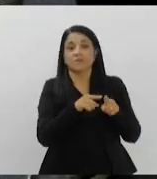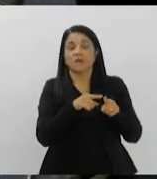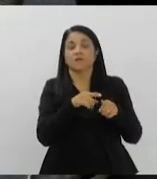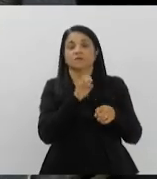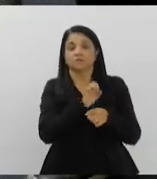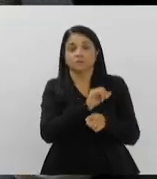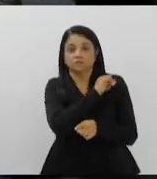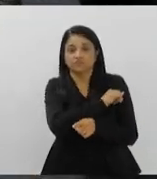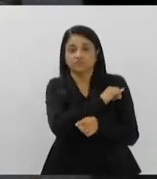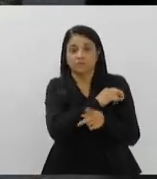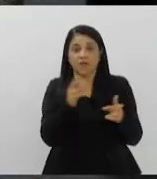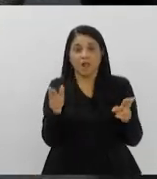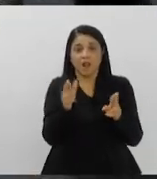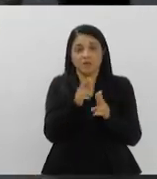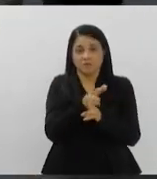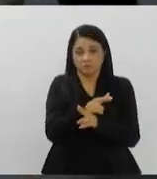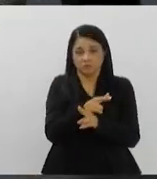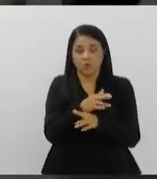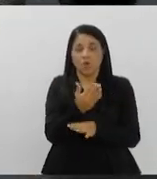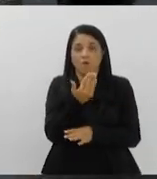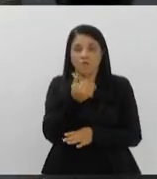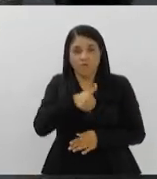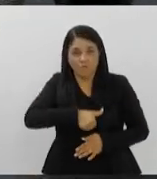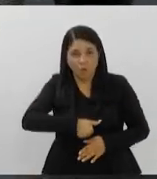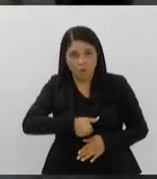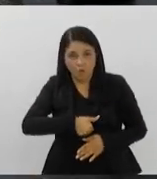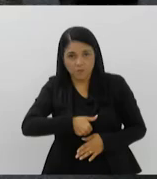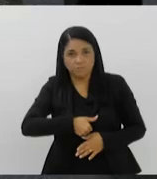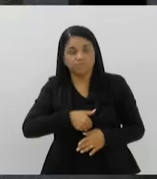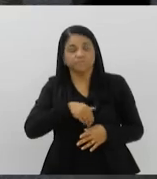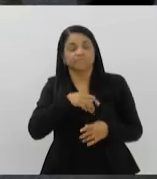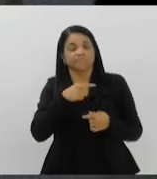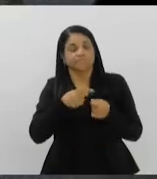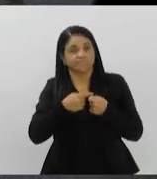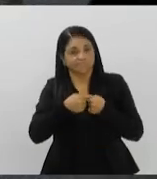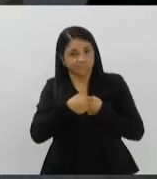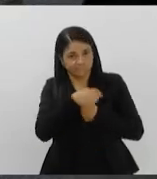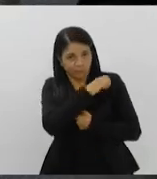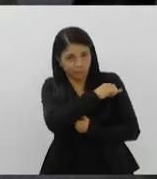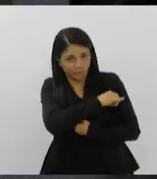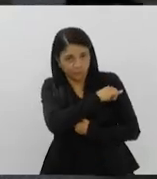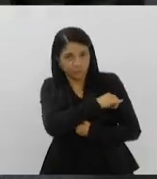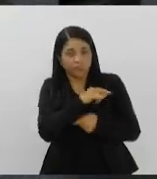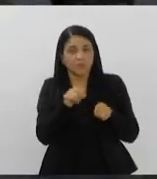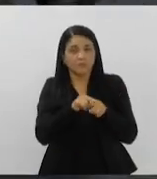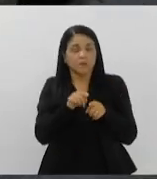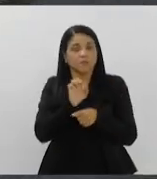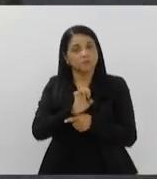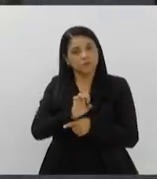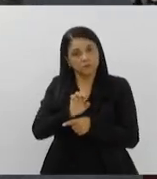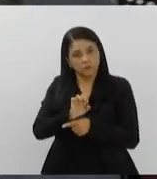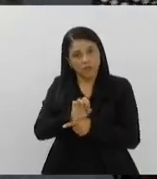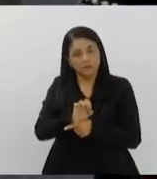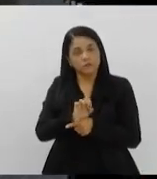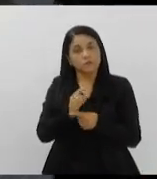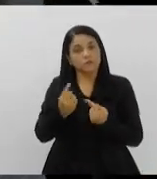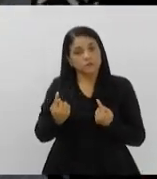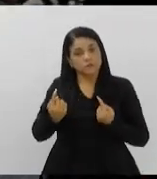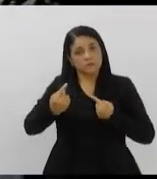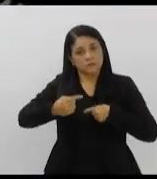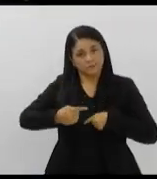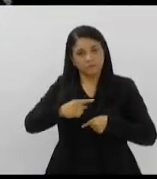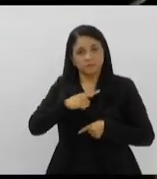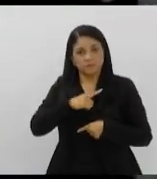a fome que nós temos aqui no município do Rio de Janeiro, mas também a nível do Estado ainda, que é um desafio